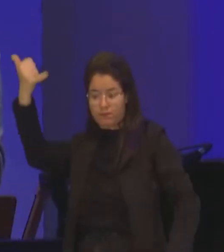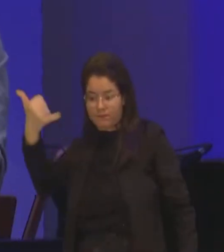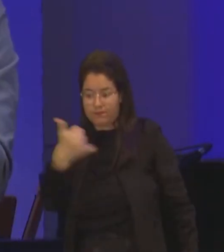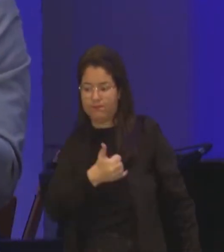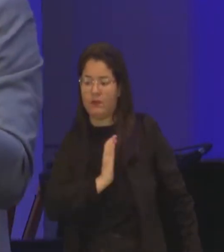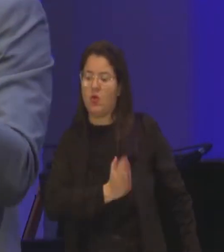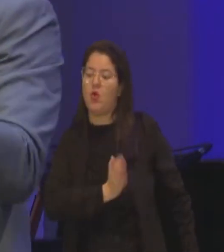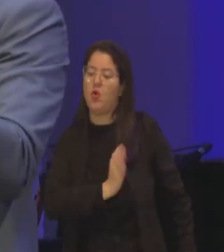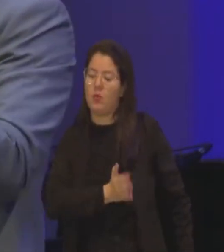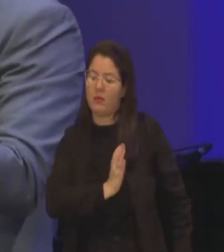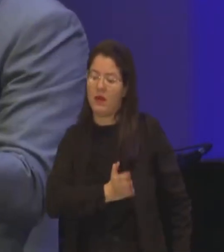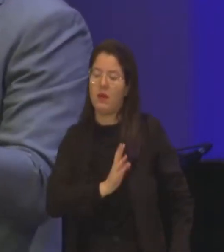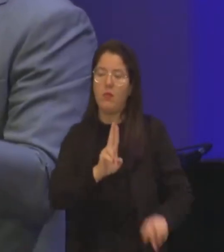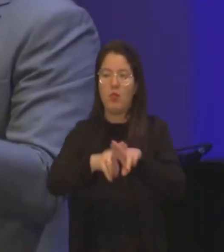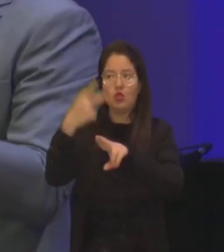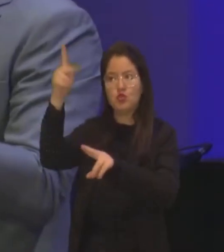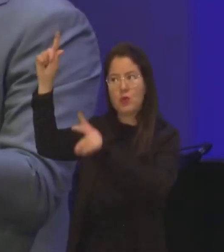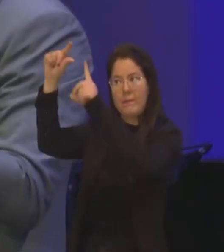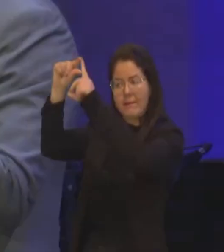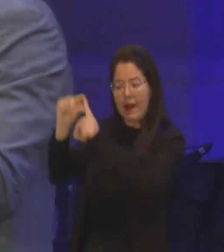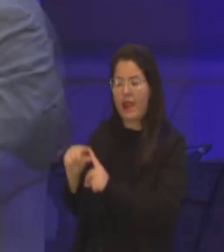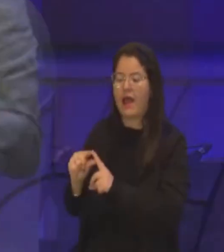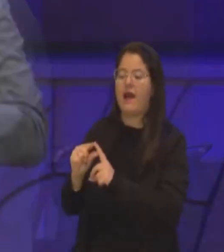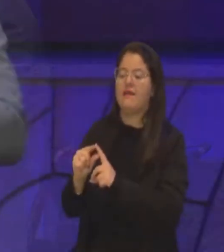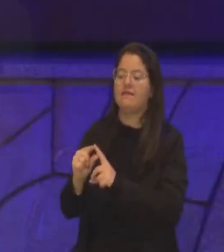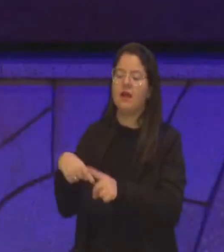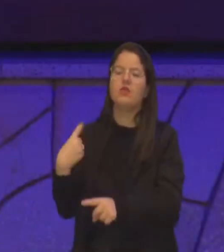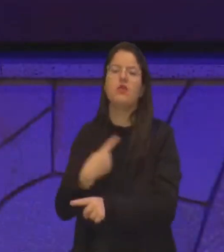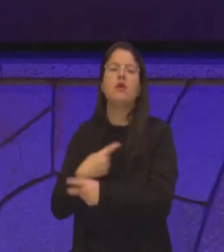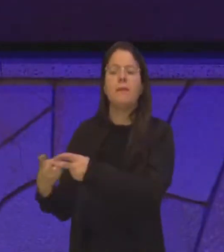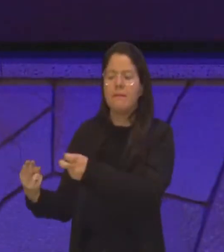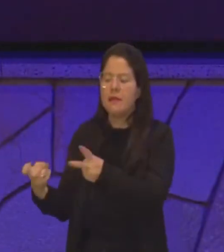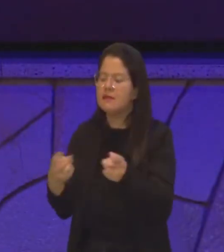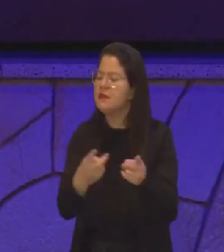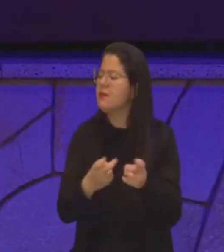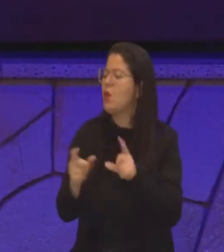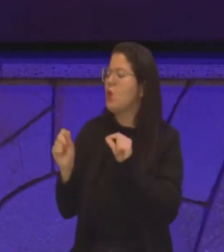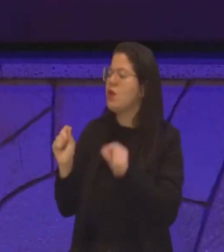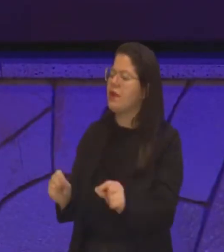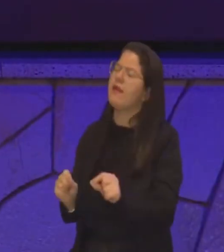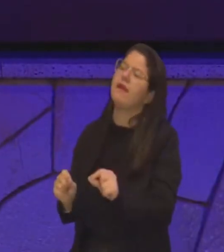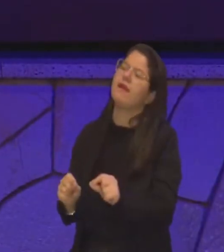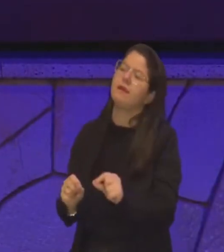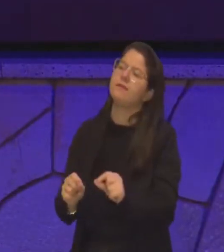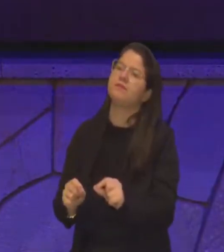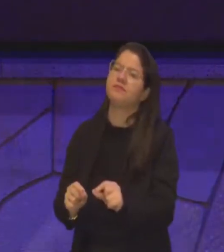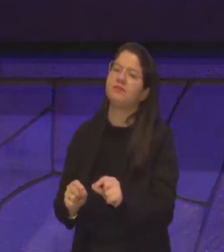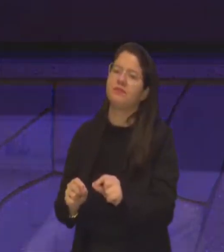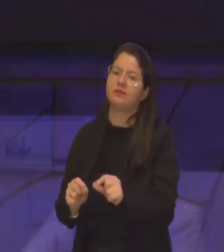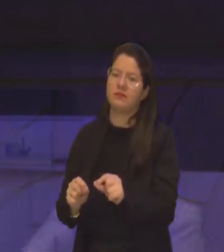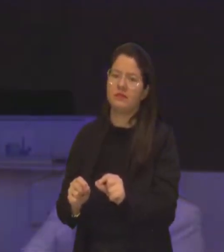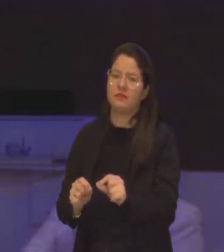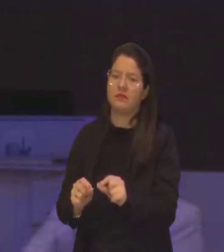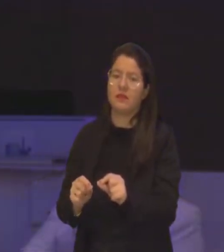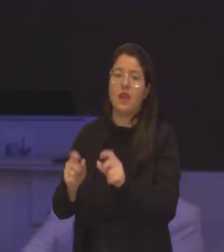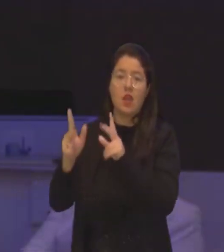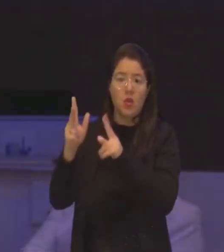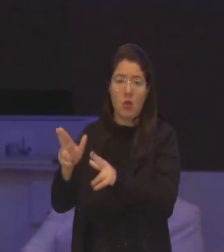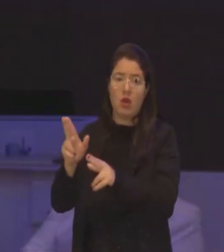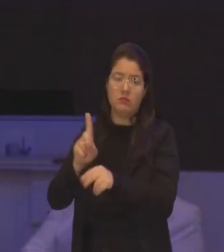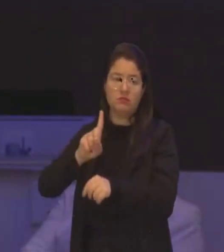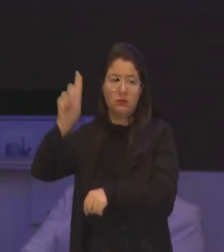por intermédio da sua palavra. E nós temos visto como o pastor que Deus chamou para esta